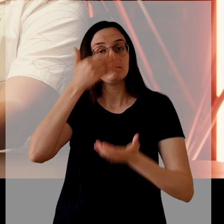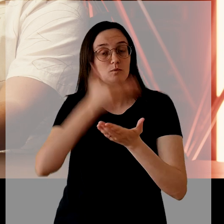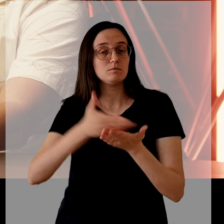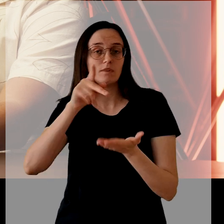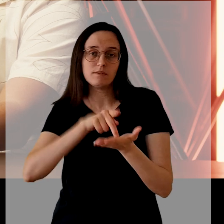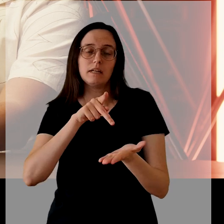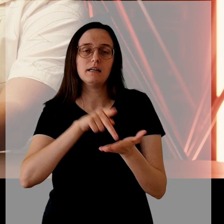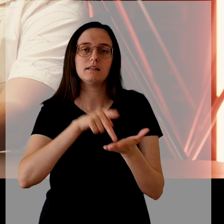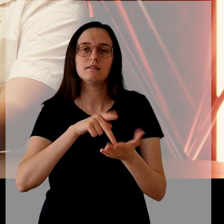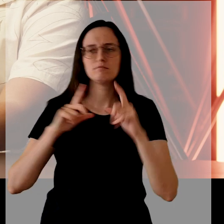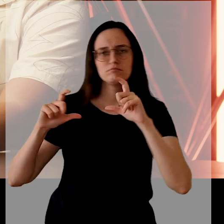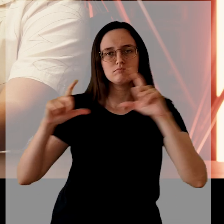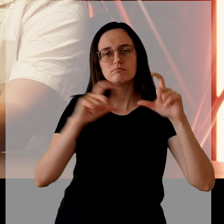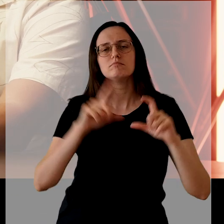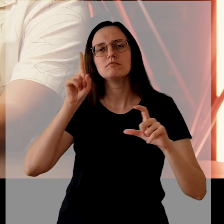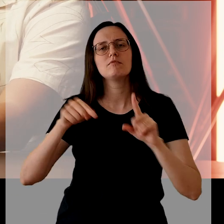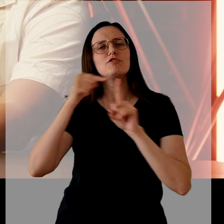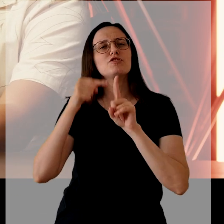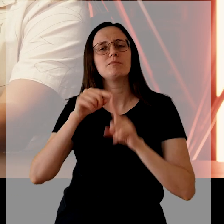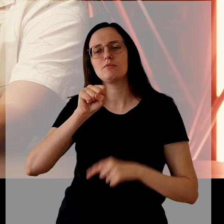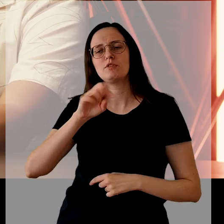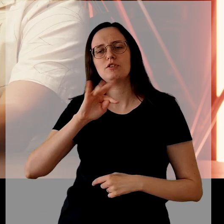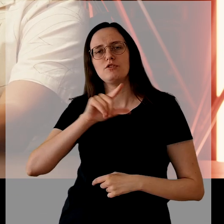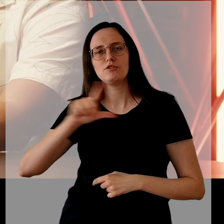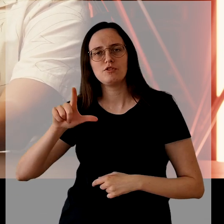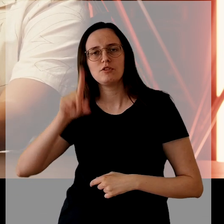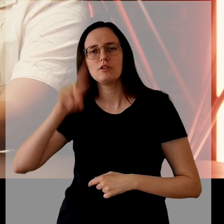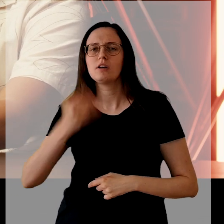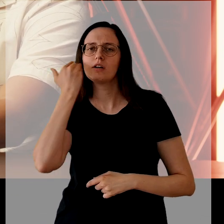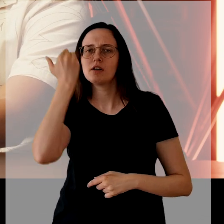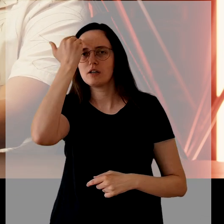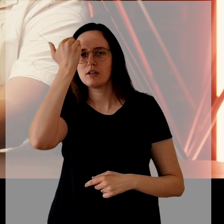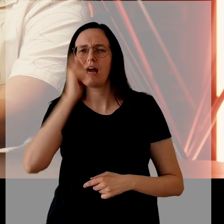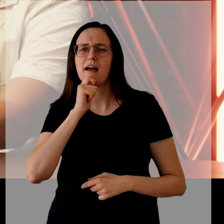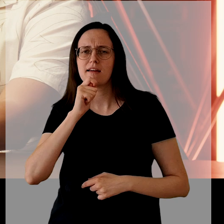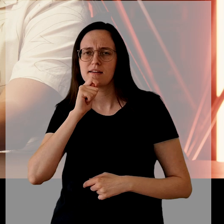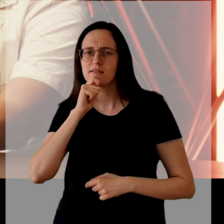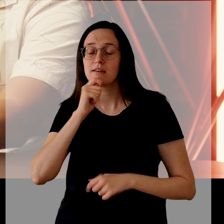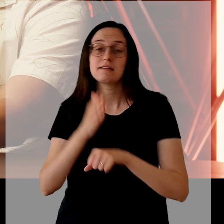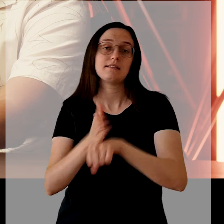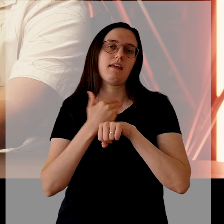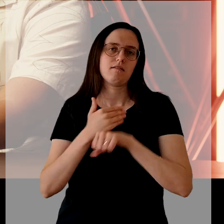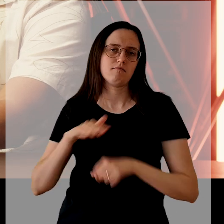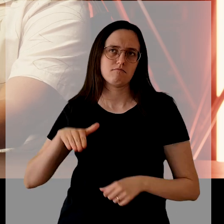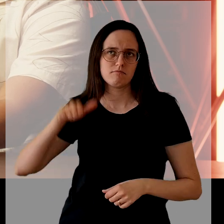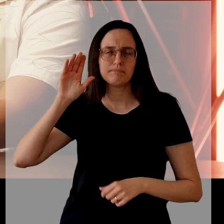comecei, na verdade, como fotógrafo still, né? Assim, na adolescência ainda, né? Desde cedo,